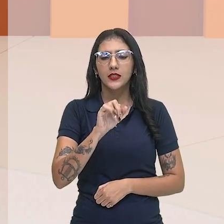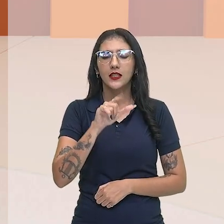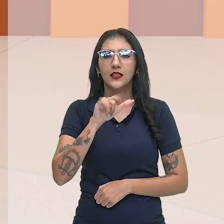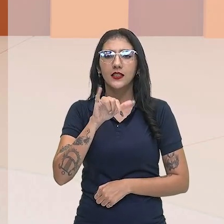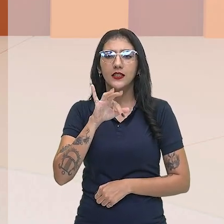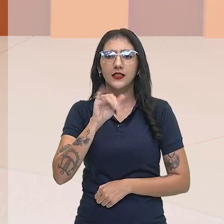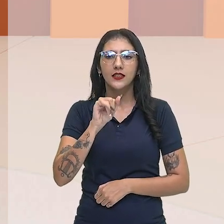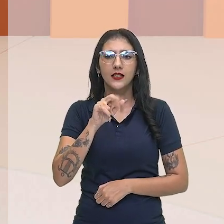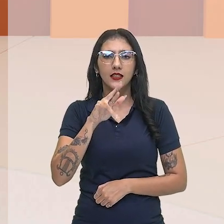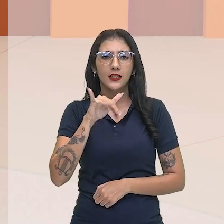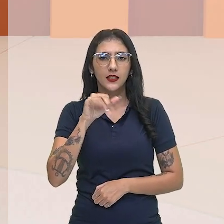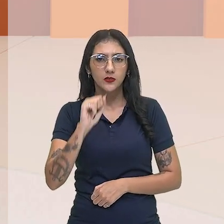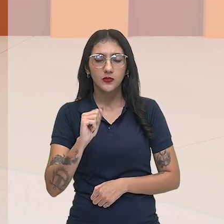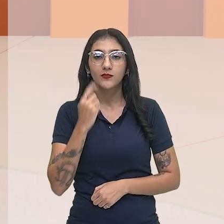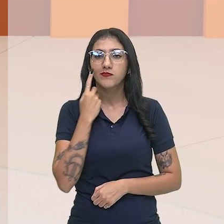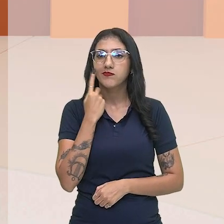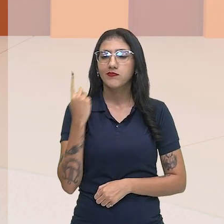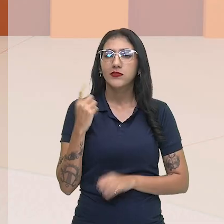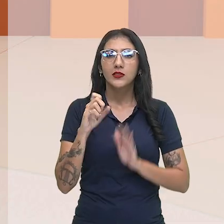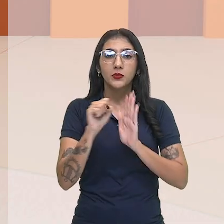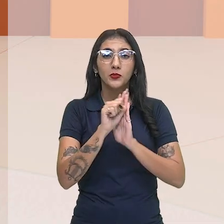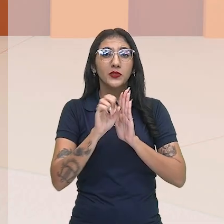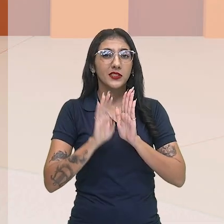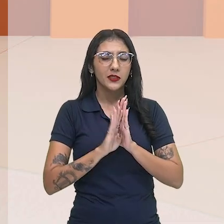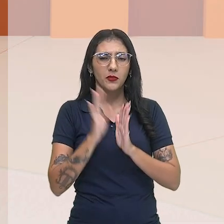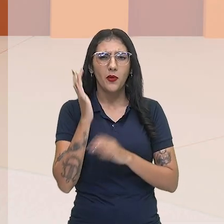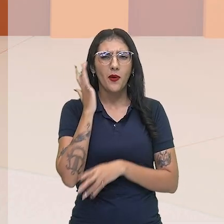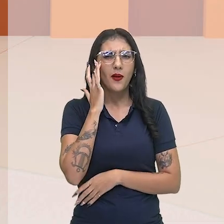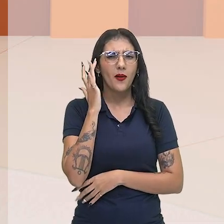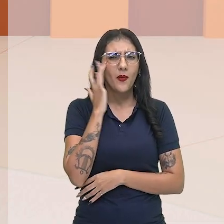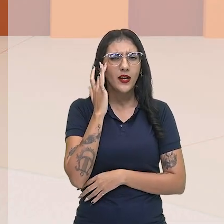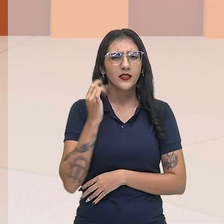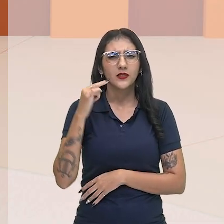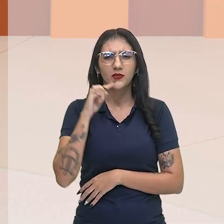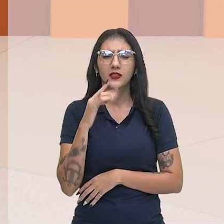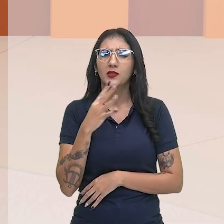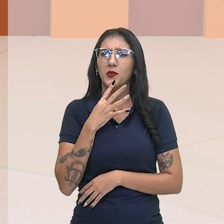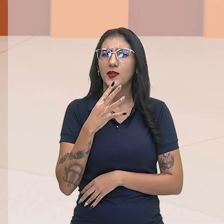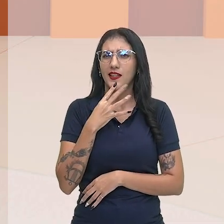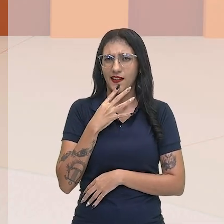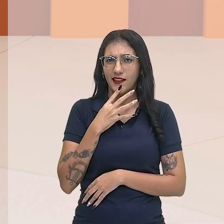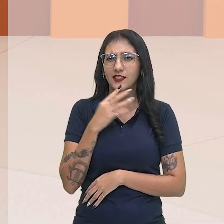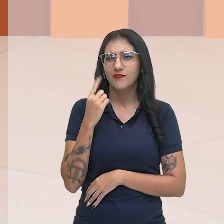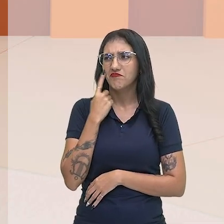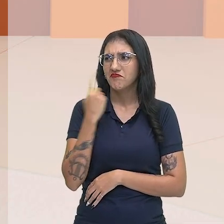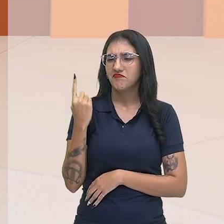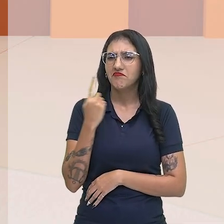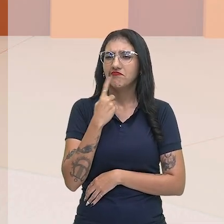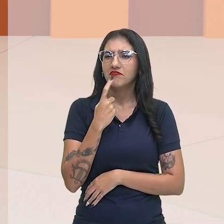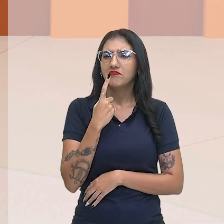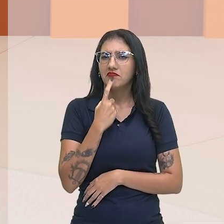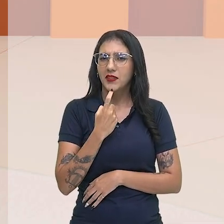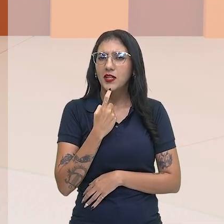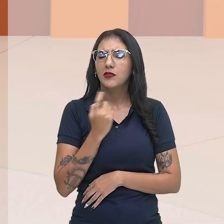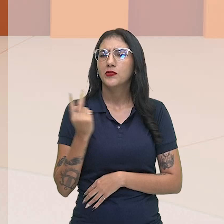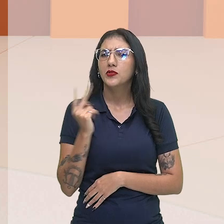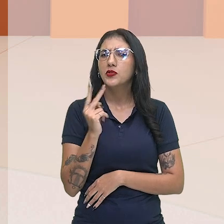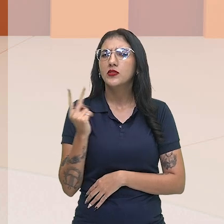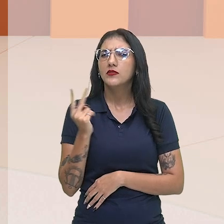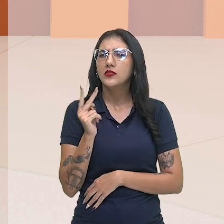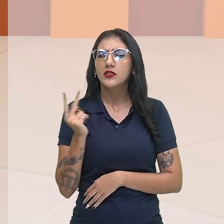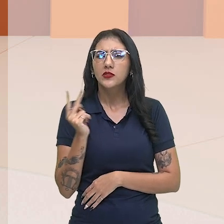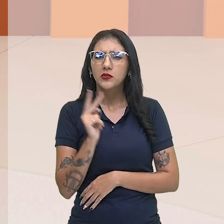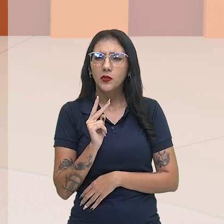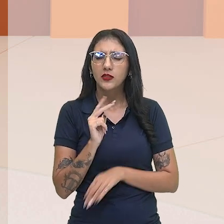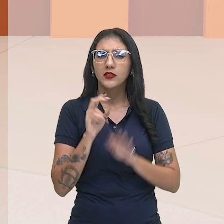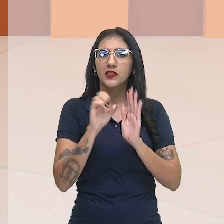totalitarismo. Né? Temos aqui um símbolo, né? Acho que vocês conhecem aquele símbolo vermelho, tem outro símbolo aqui ao lado, e nestes dois